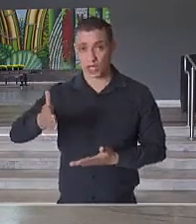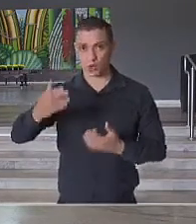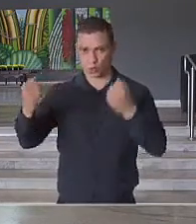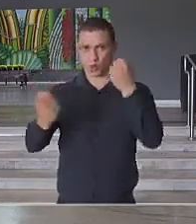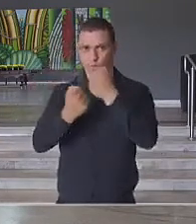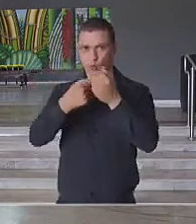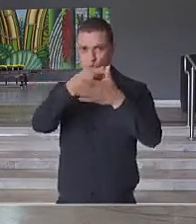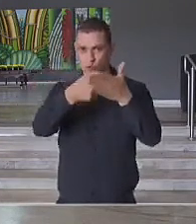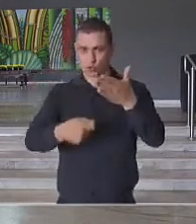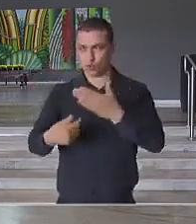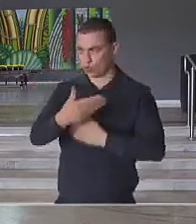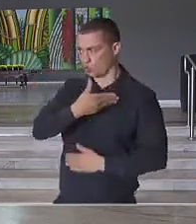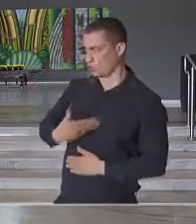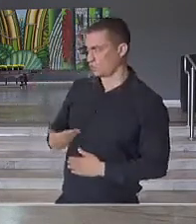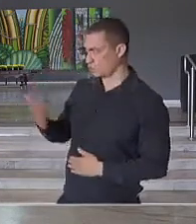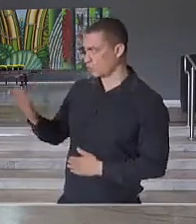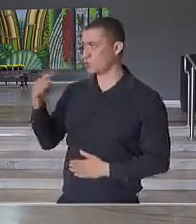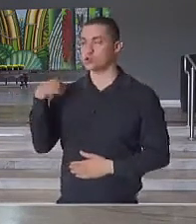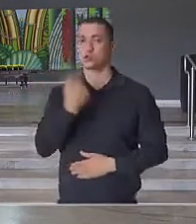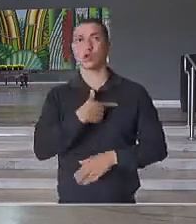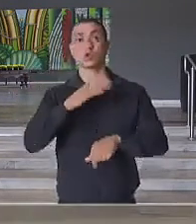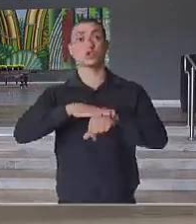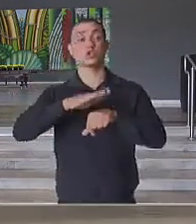inclusive, governador, nós fizemos uma